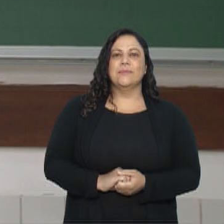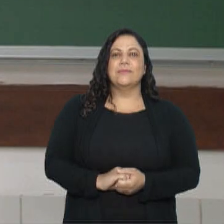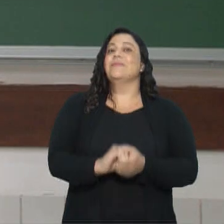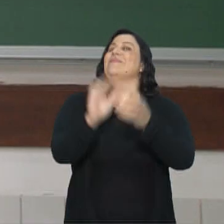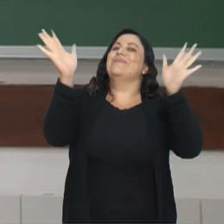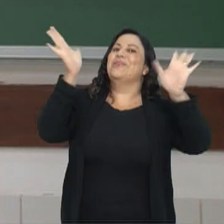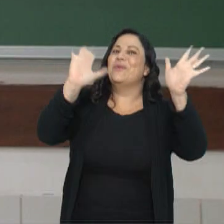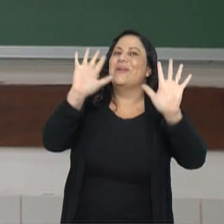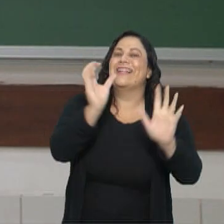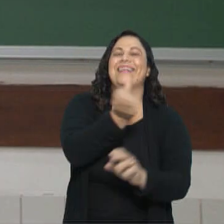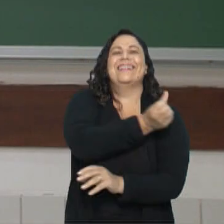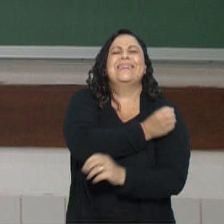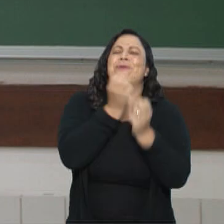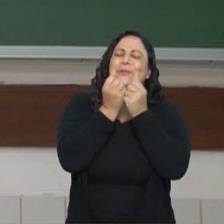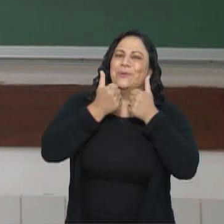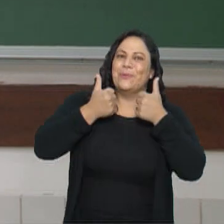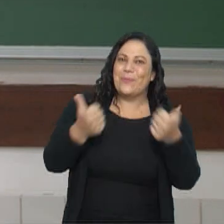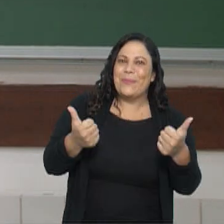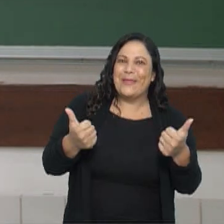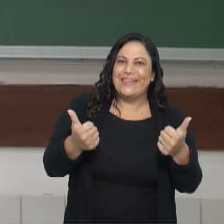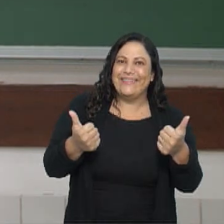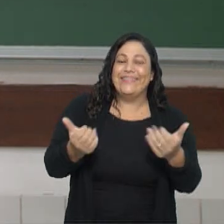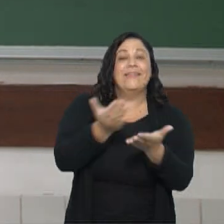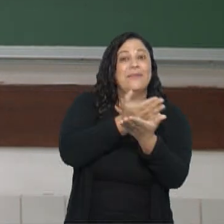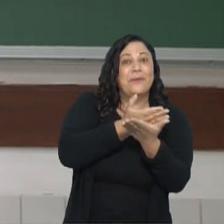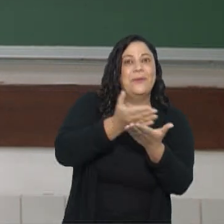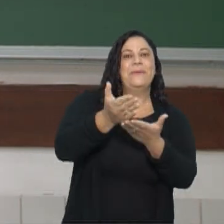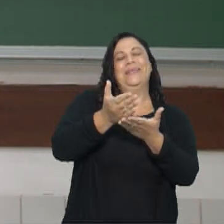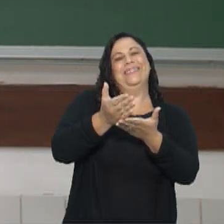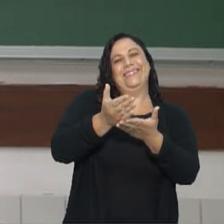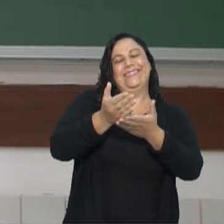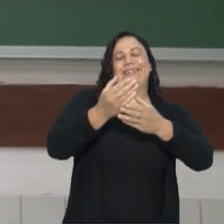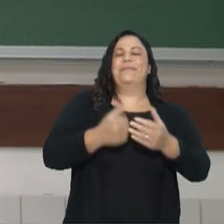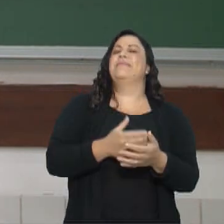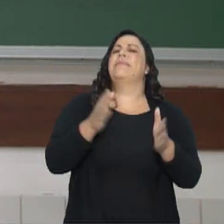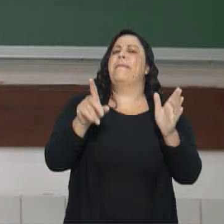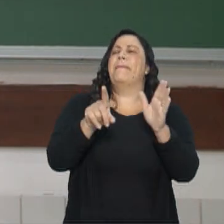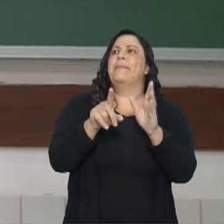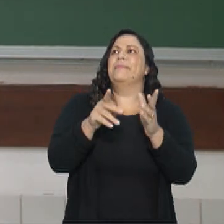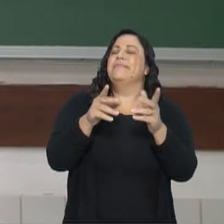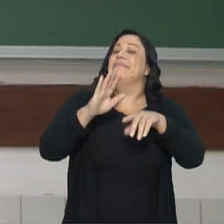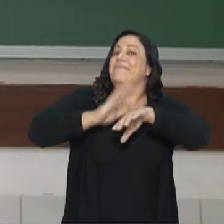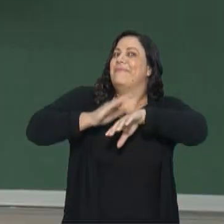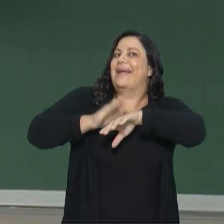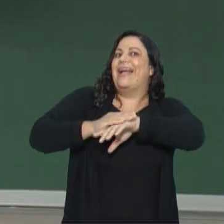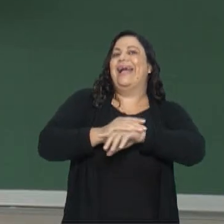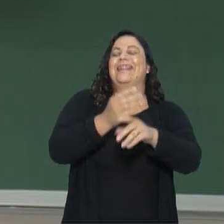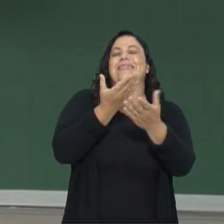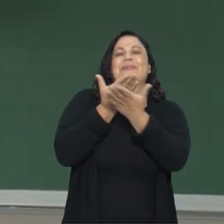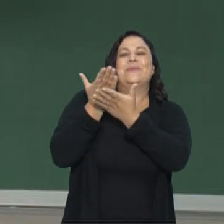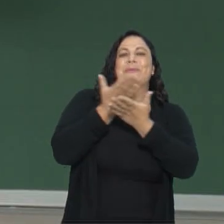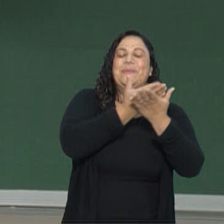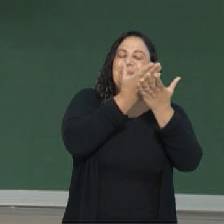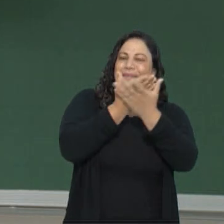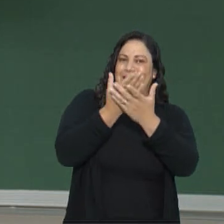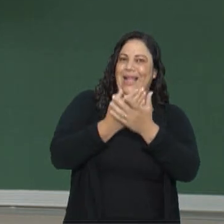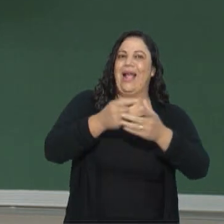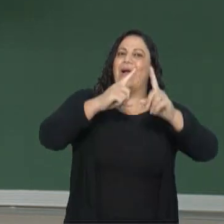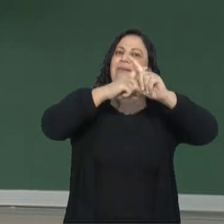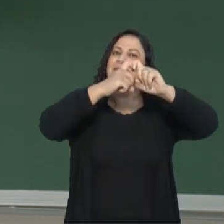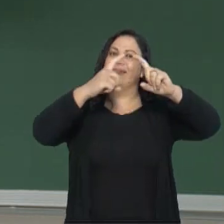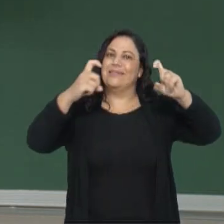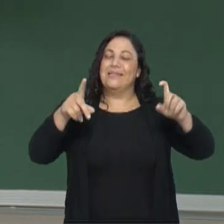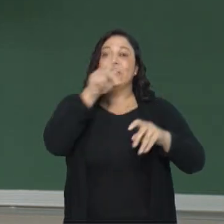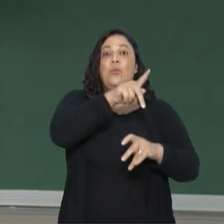Olá, sexto ano, tudo bom com vocês? Vamos iniciar mais uma aula de ciências, eu sou o professor Fabiano e hoje a gente vai fazer retomada de